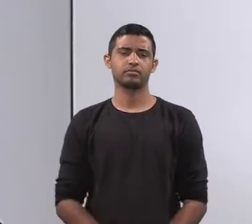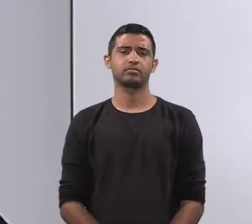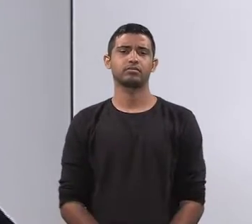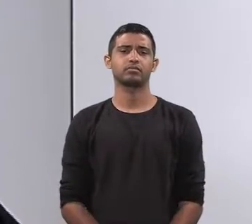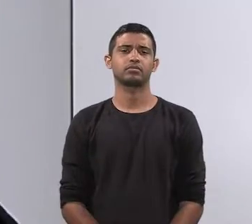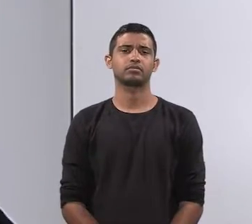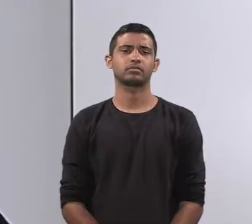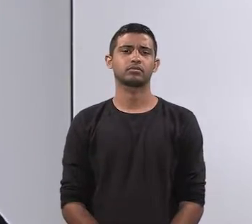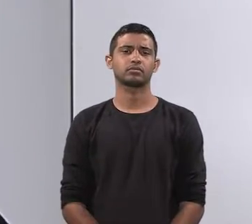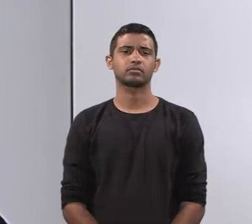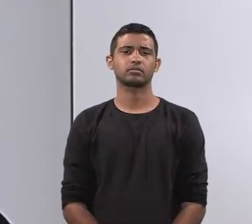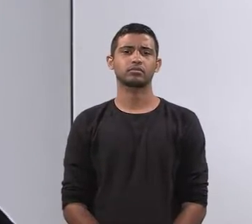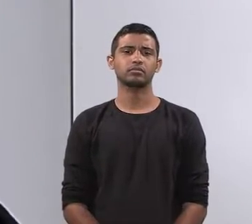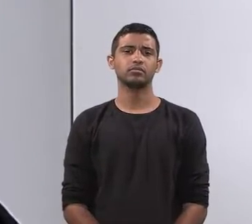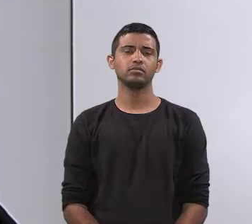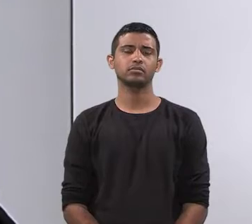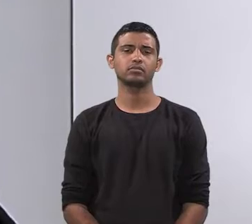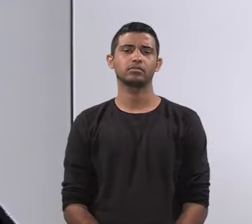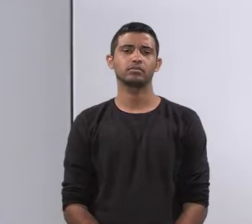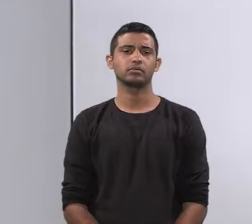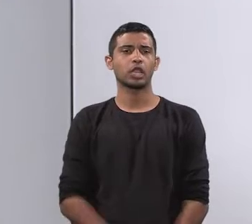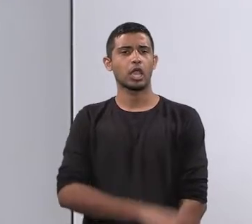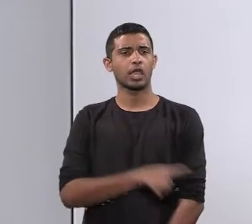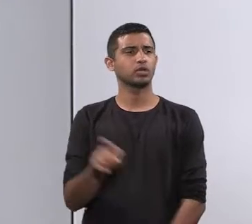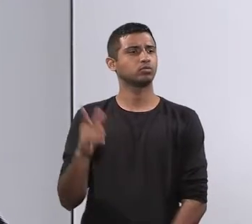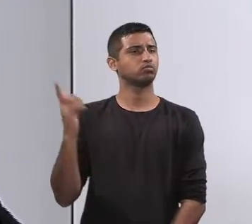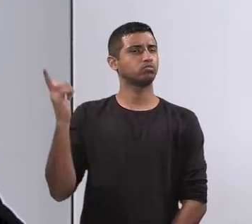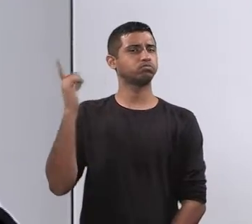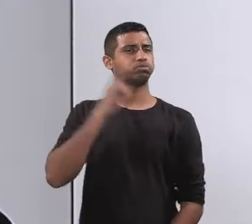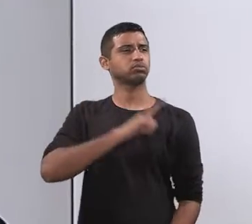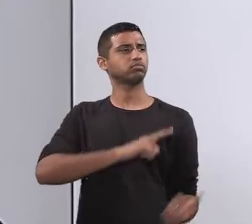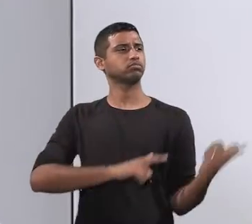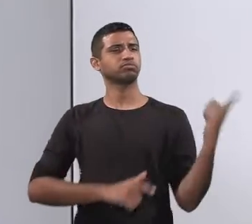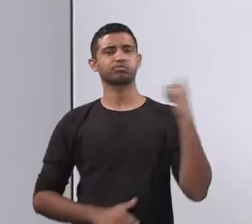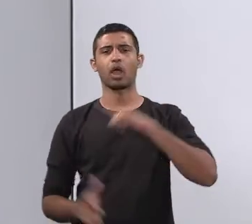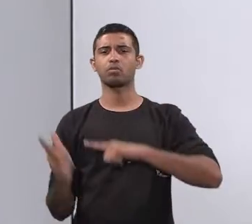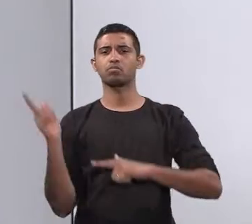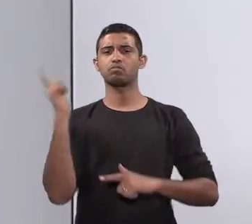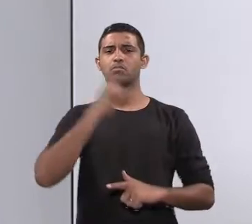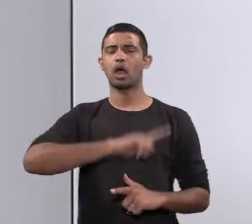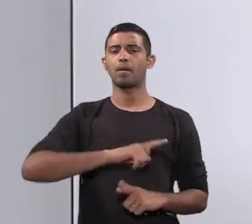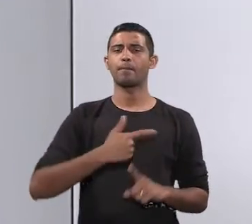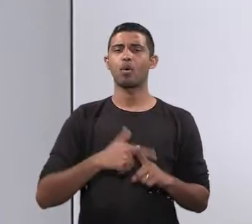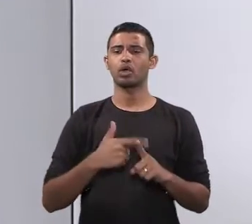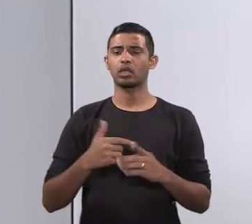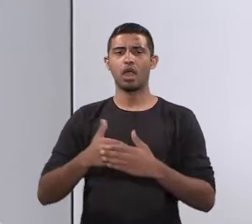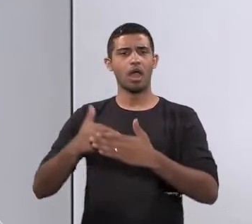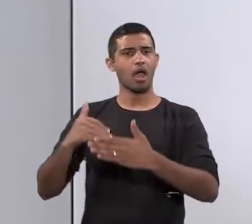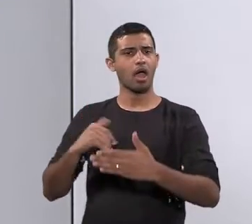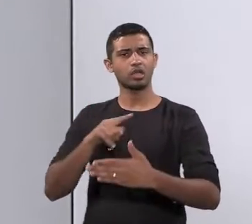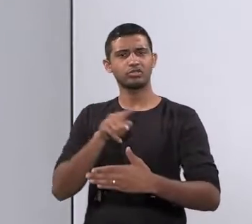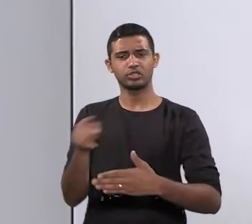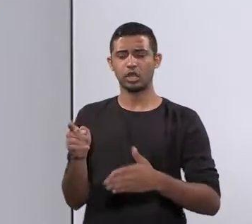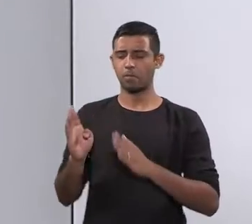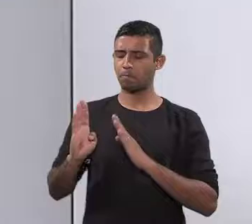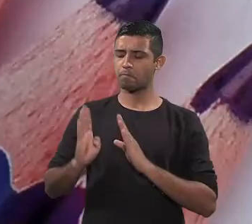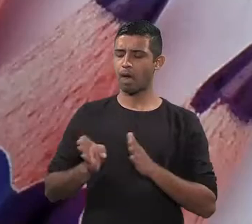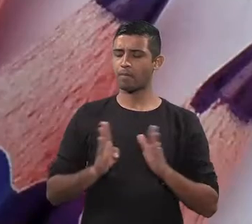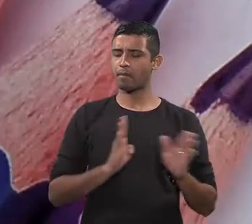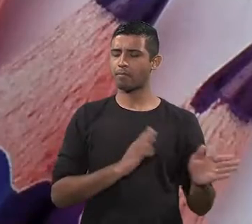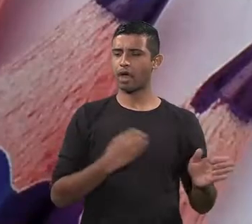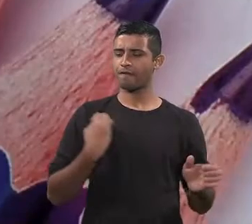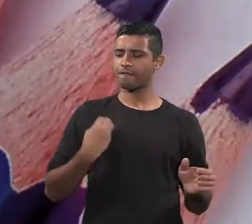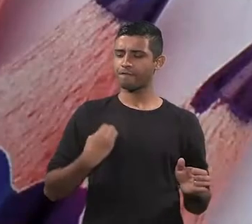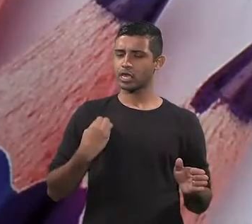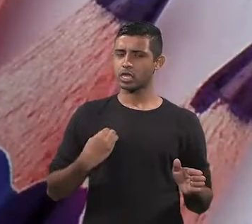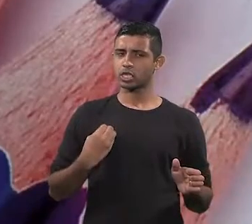adolescentes, eles estão se destacando porque eles estão se organizando. Estão organizando a